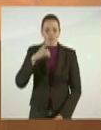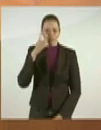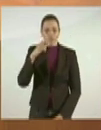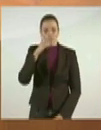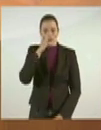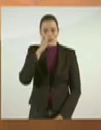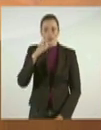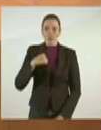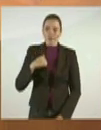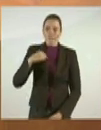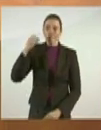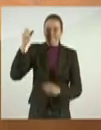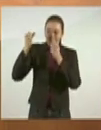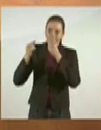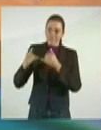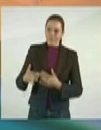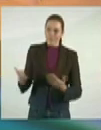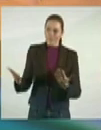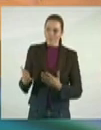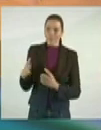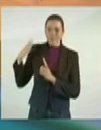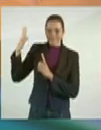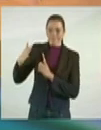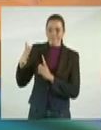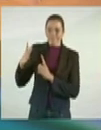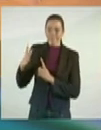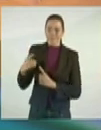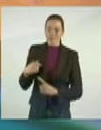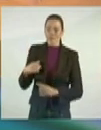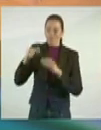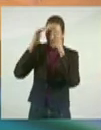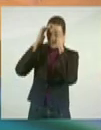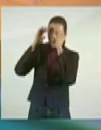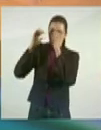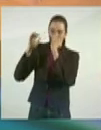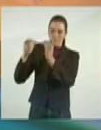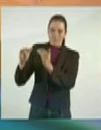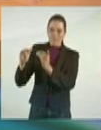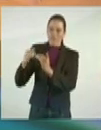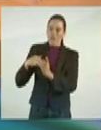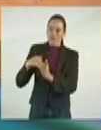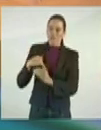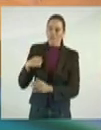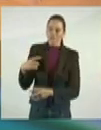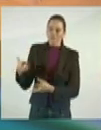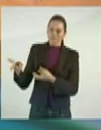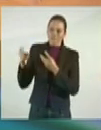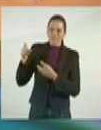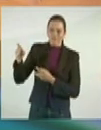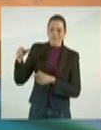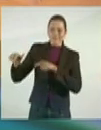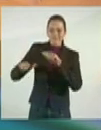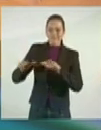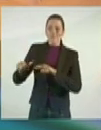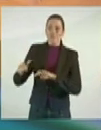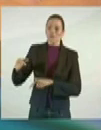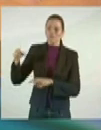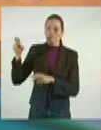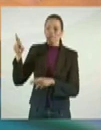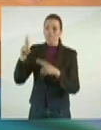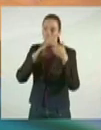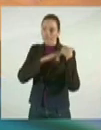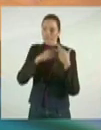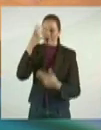ao senhor com mais vem tendo em vista como já falei o respeito ao Senhor e o trabalho que o Senhor tem desenvolvido a junto à